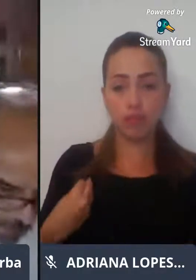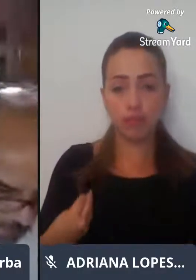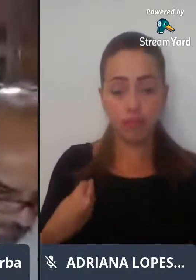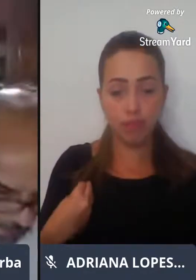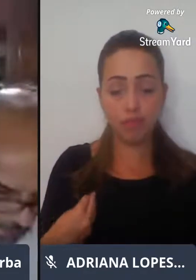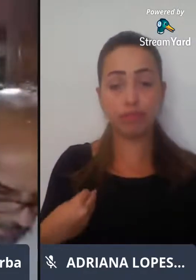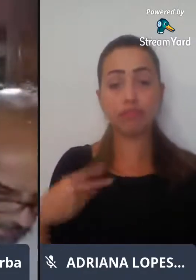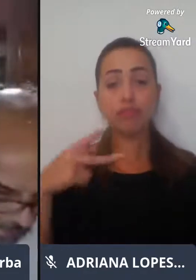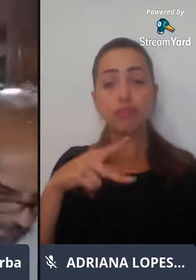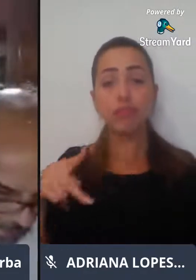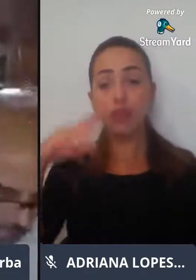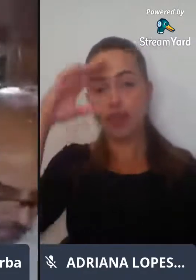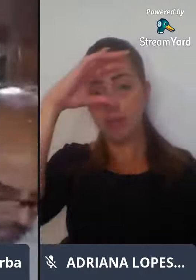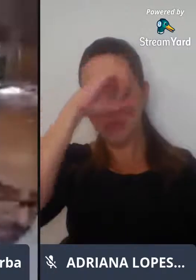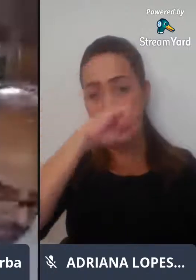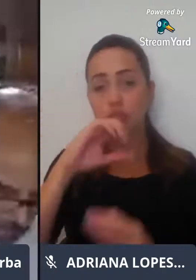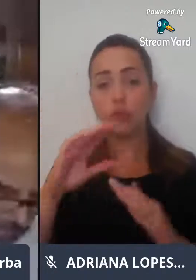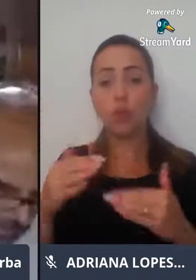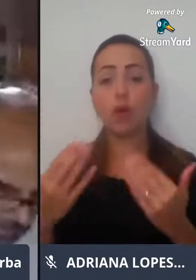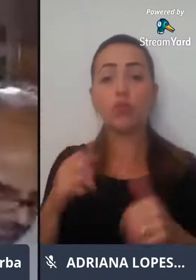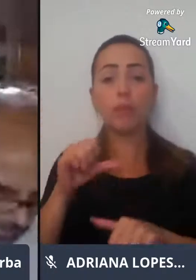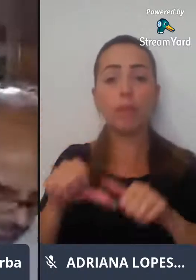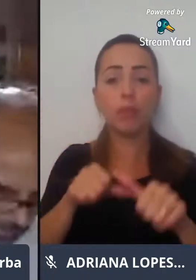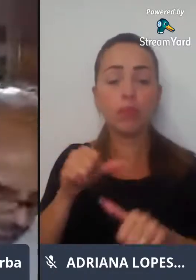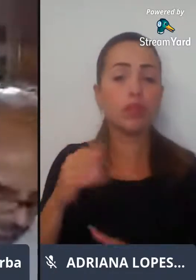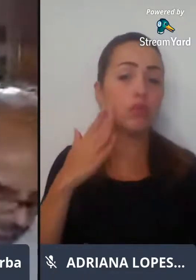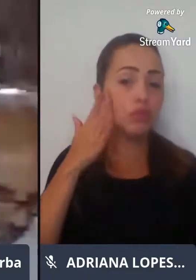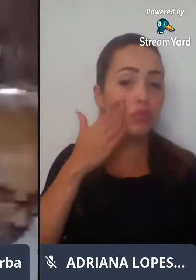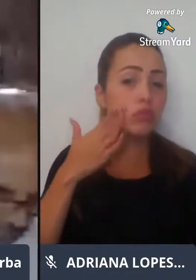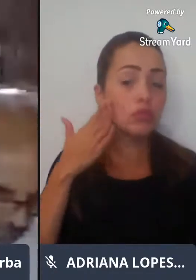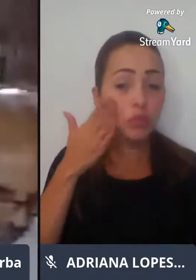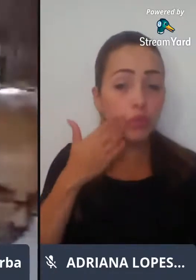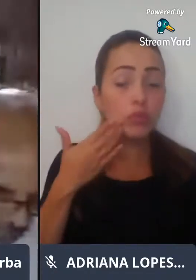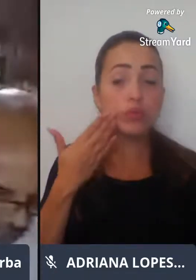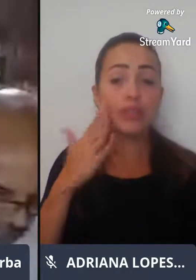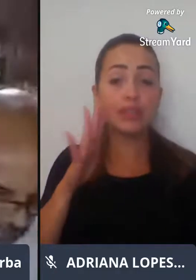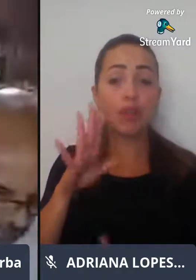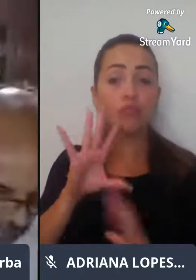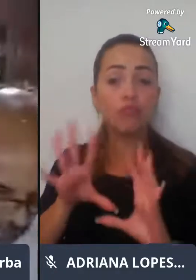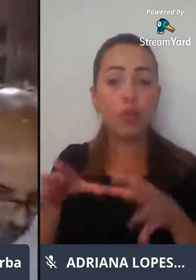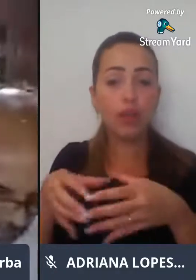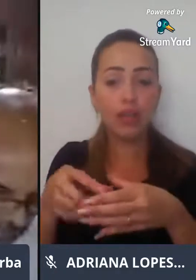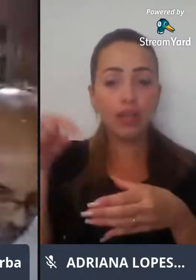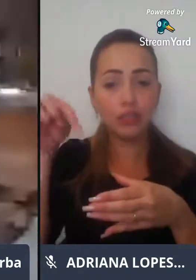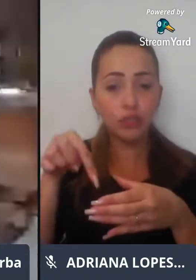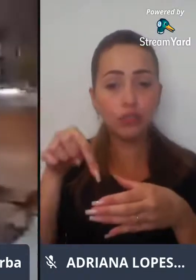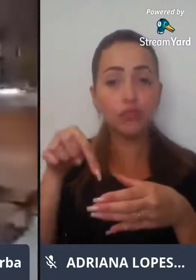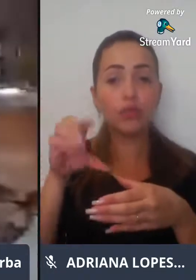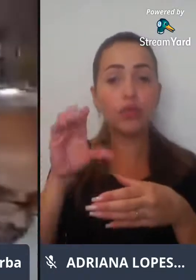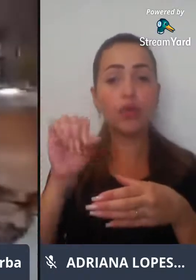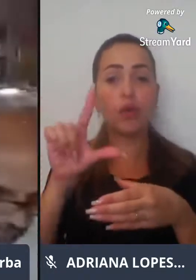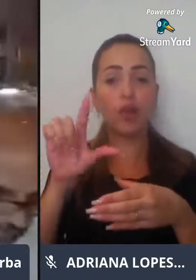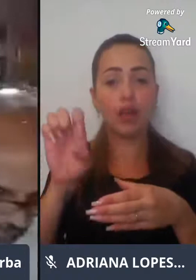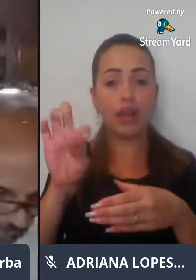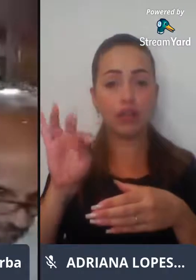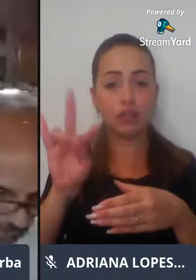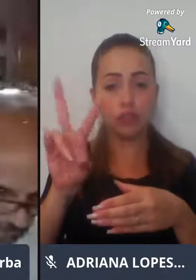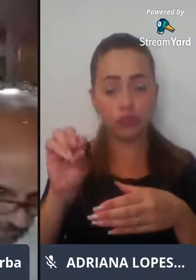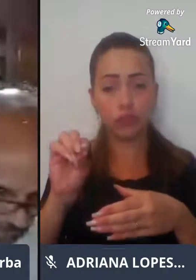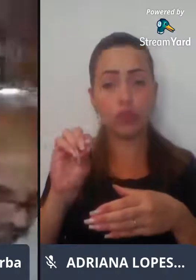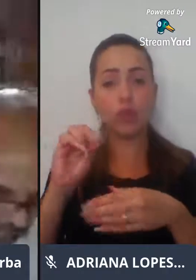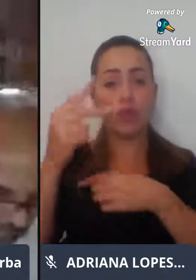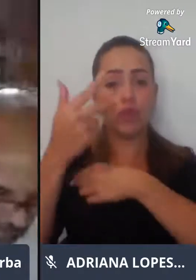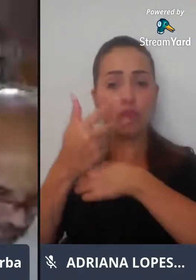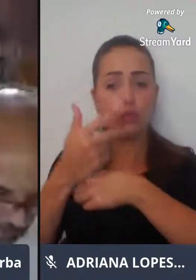aprende a partir do momento que ele muda os seus discursos, e na coletividade, e o vídeo sendo aí